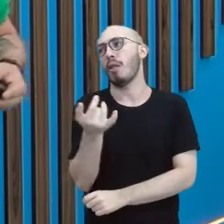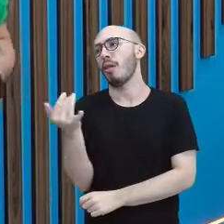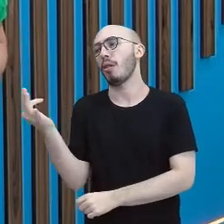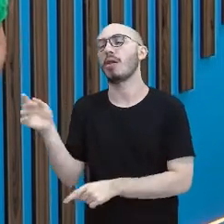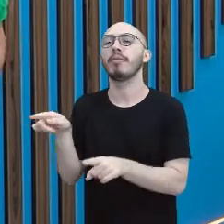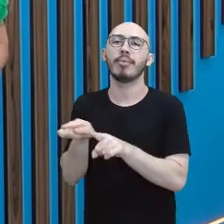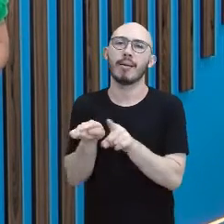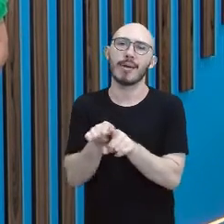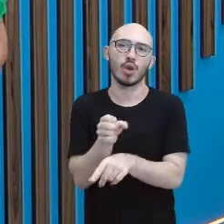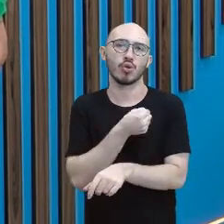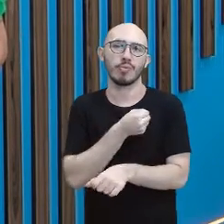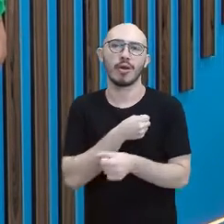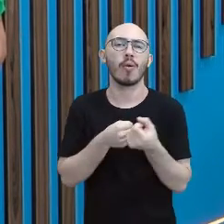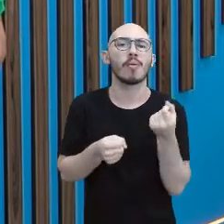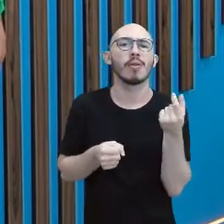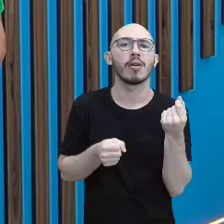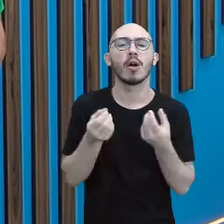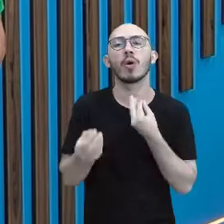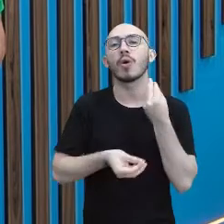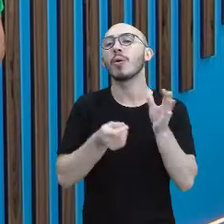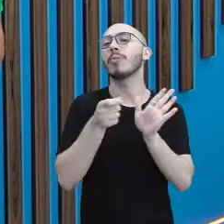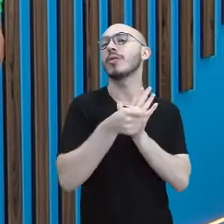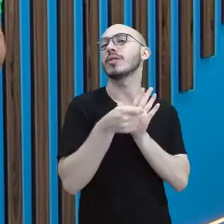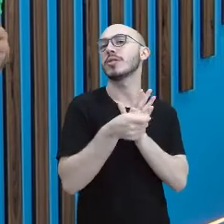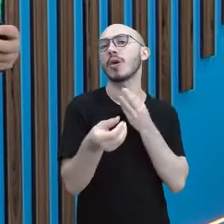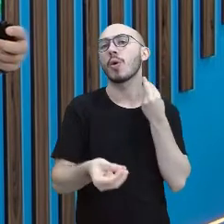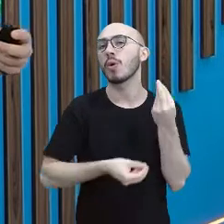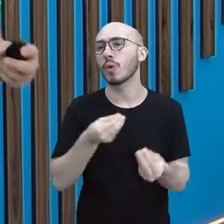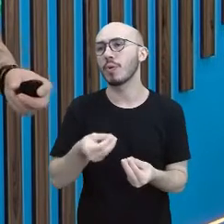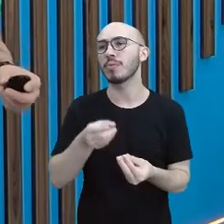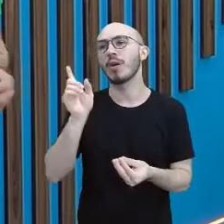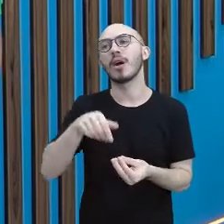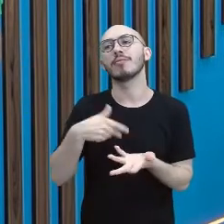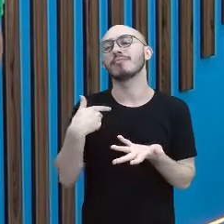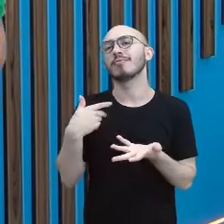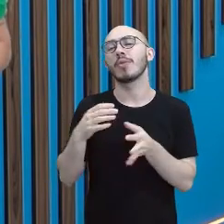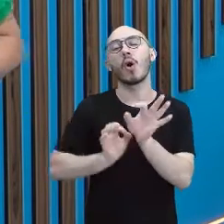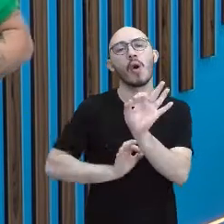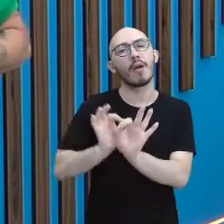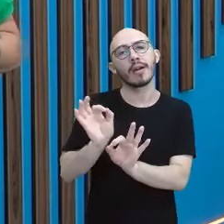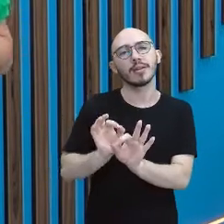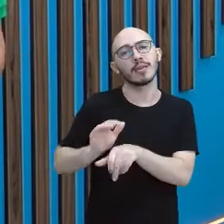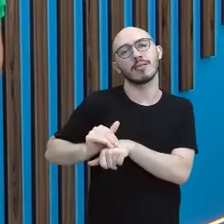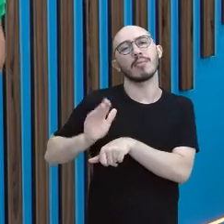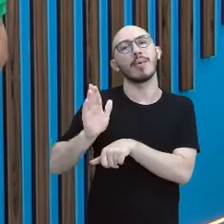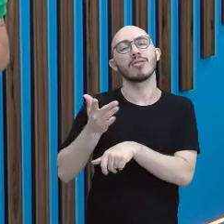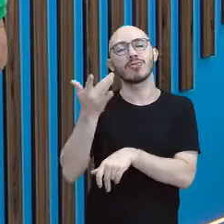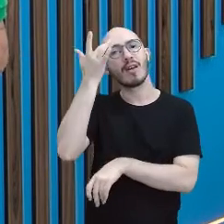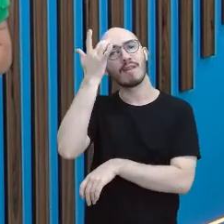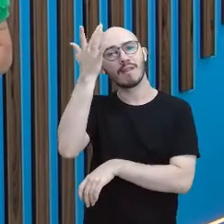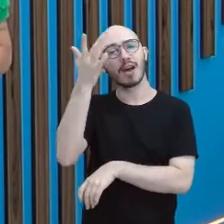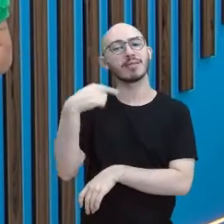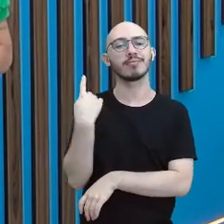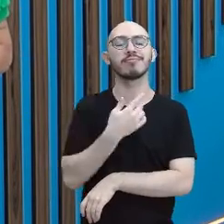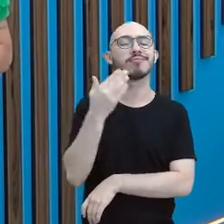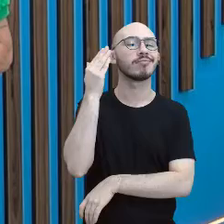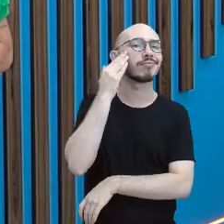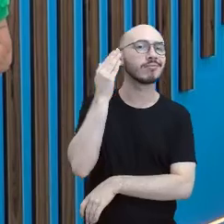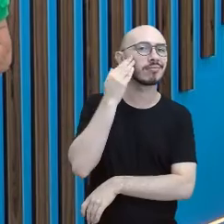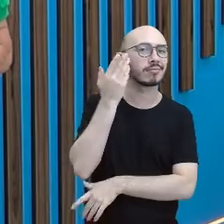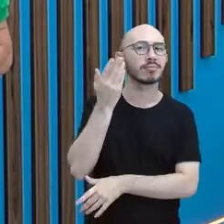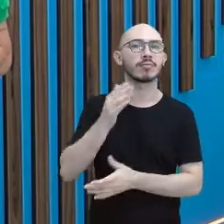muito pequeno, como é que essa escrita pode ser feita de uma forma mais organizada, que facilite para a gente